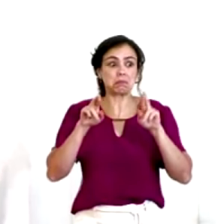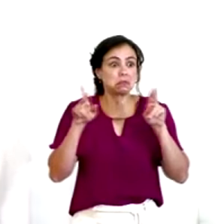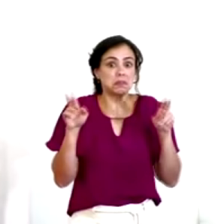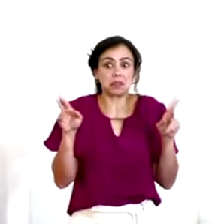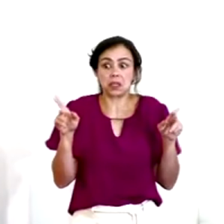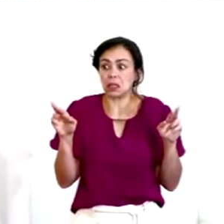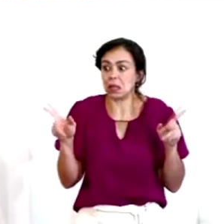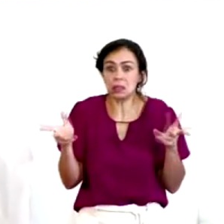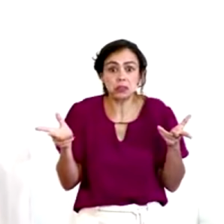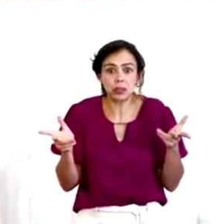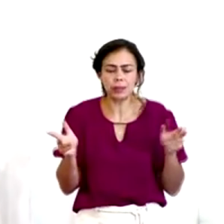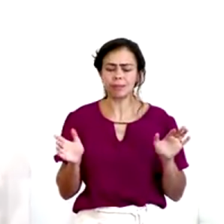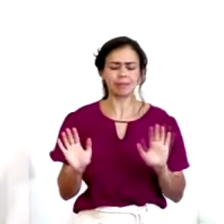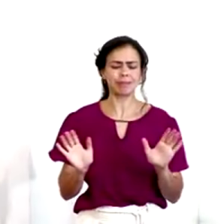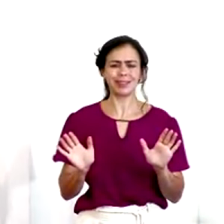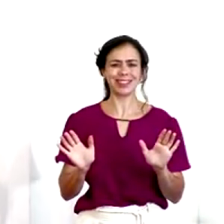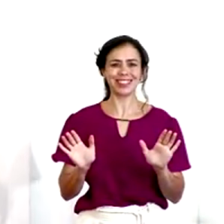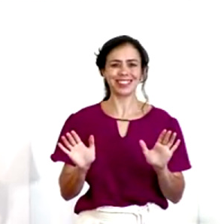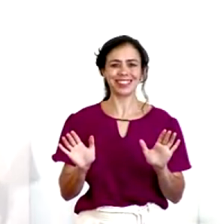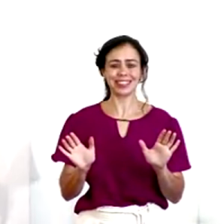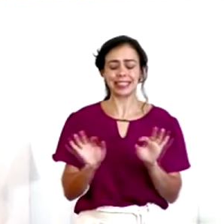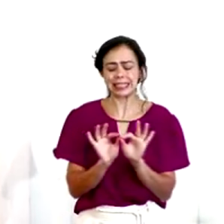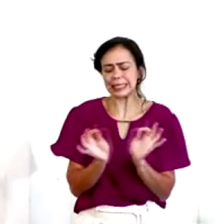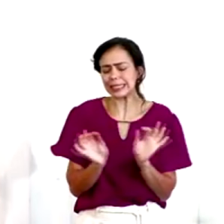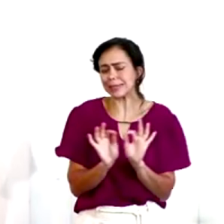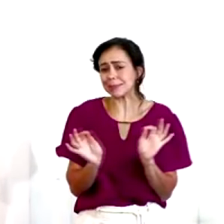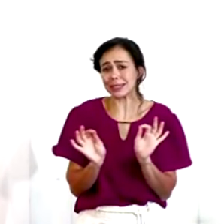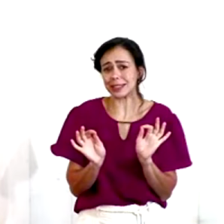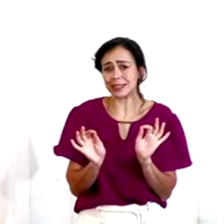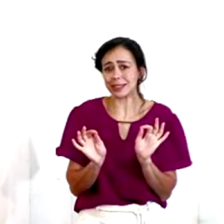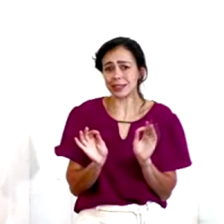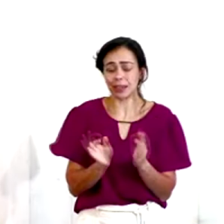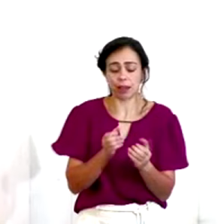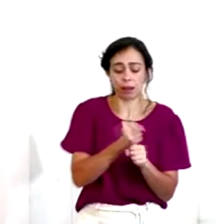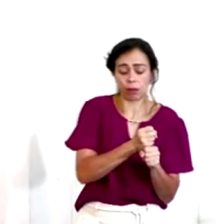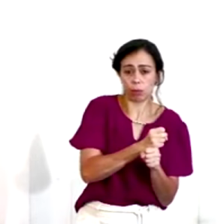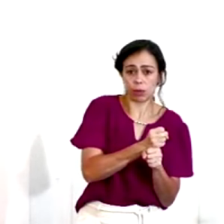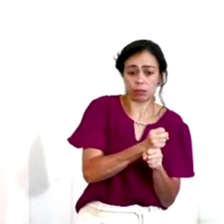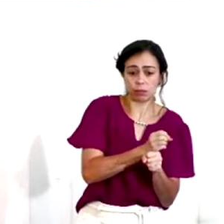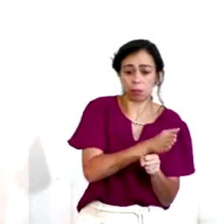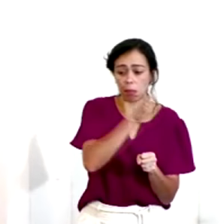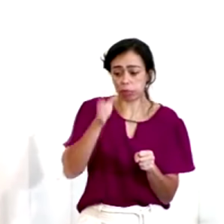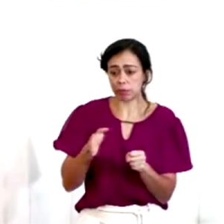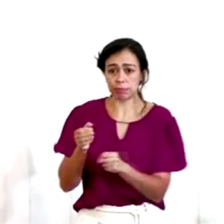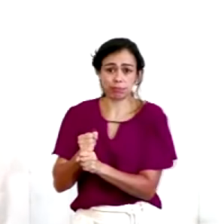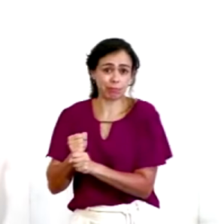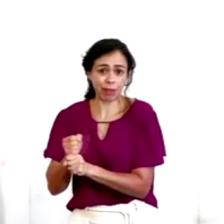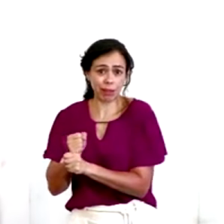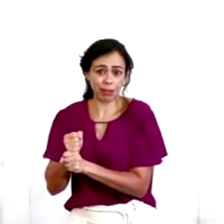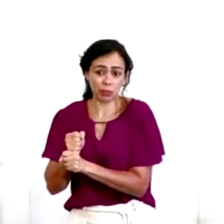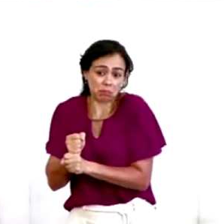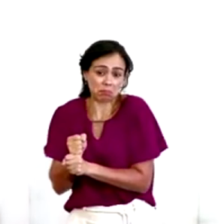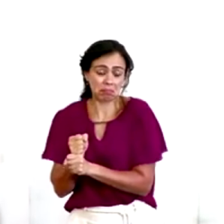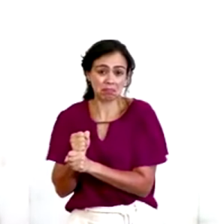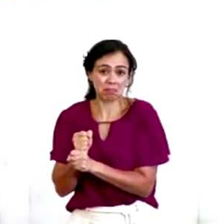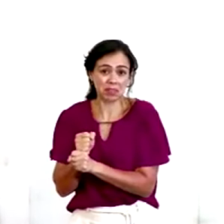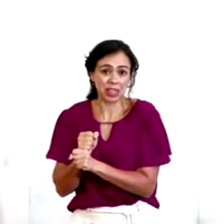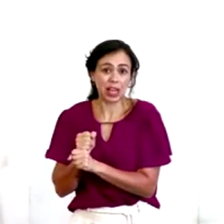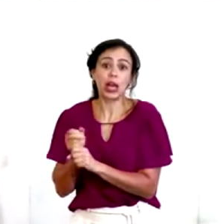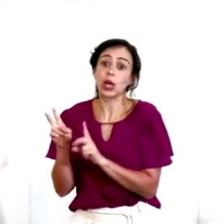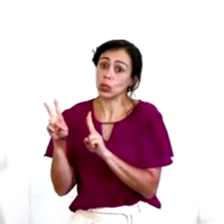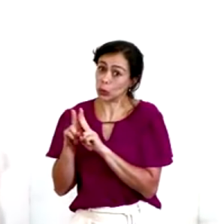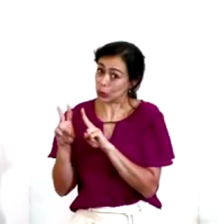diferente, mas simplesmente numa virada de um ano para o outro, onde as mesmas